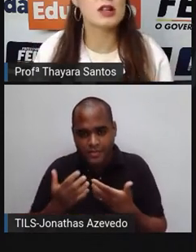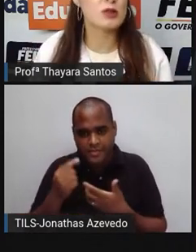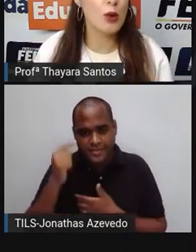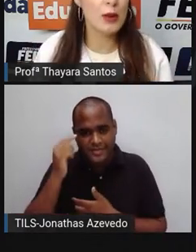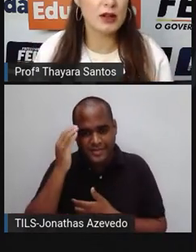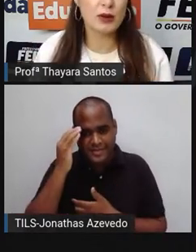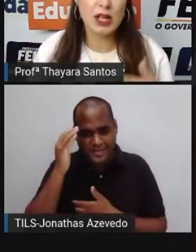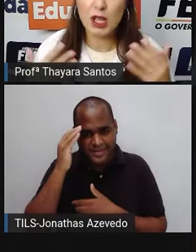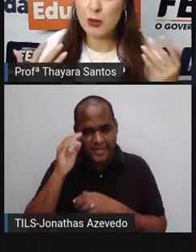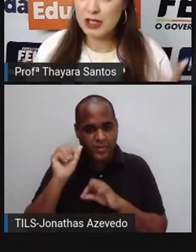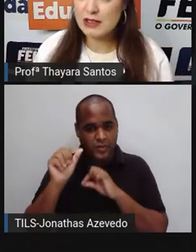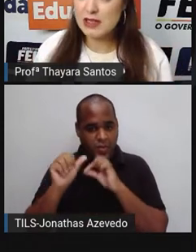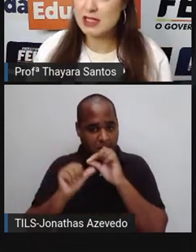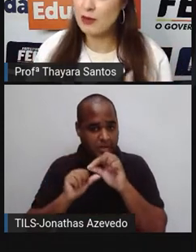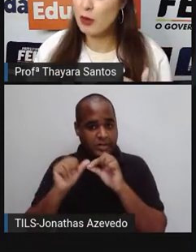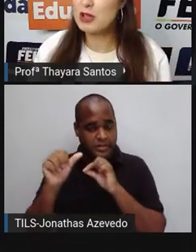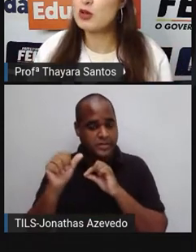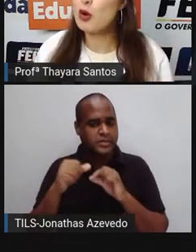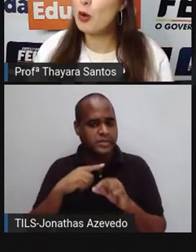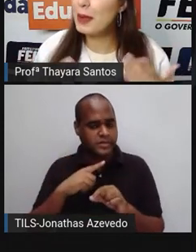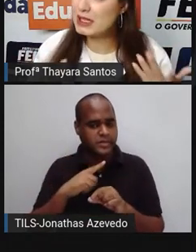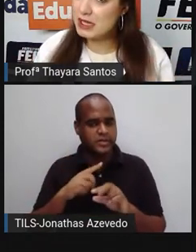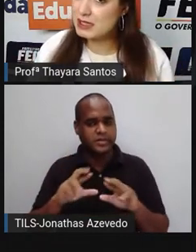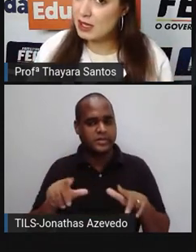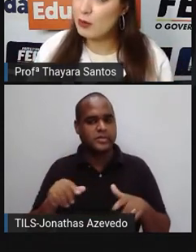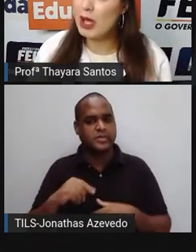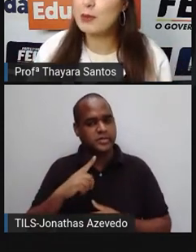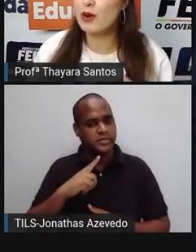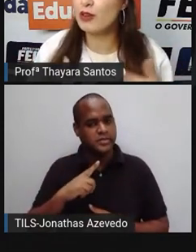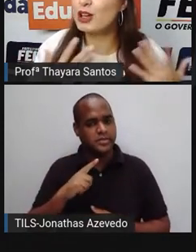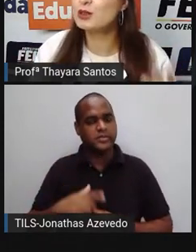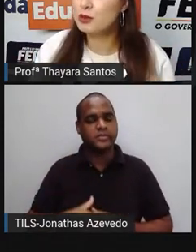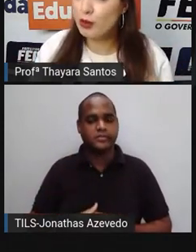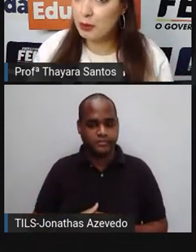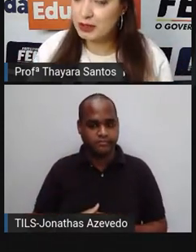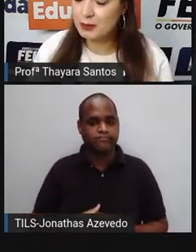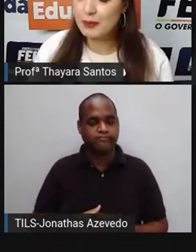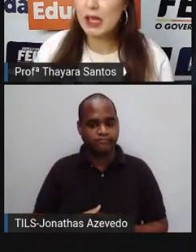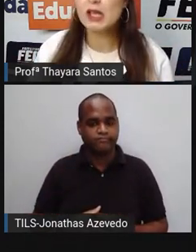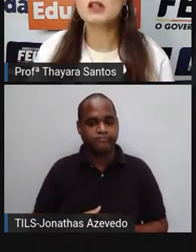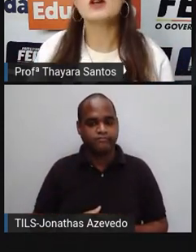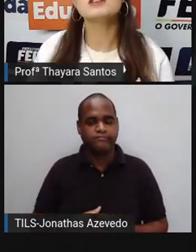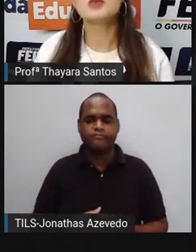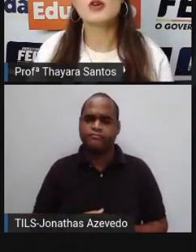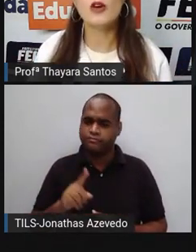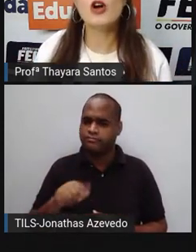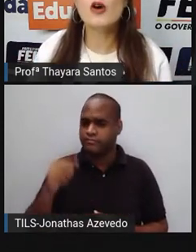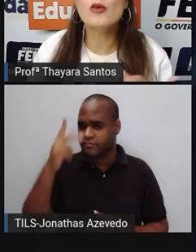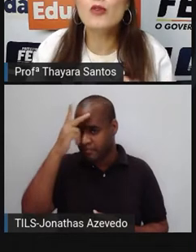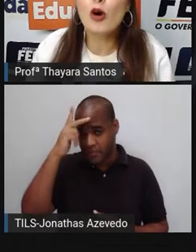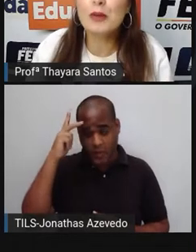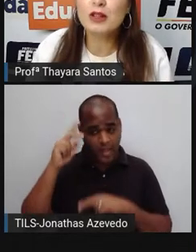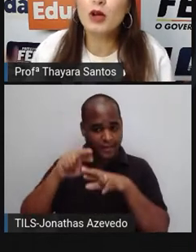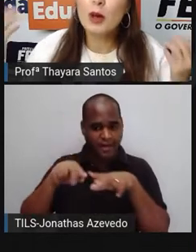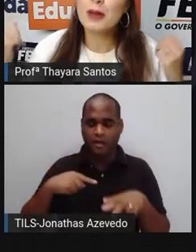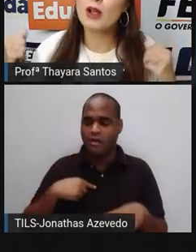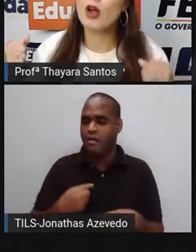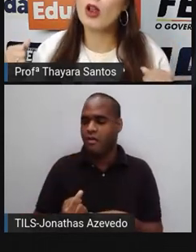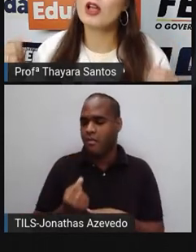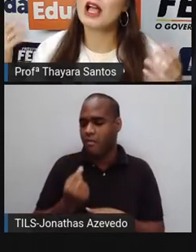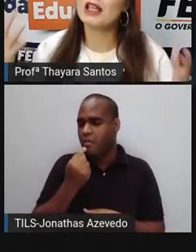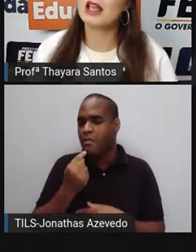aquilo que elas comeram muitas vezes essa forma de compensação é provocando o homem elas provocam o vômito